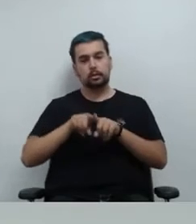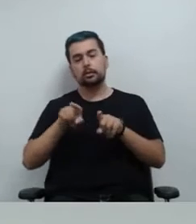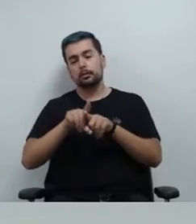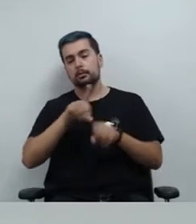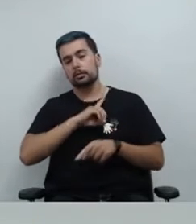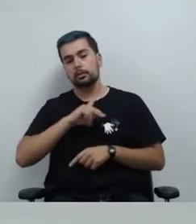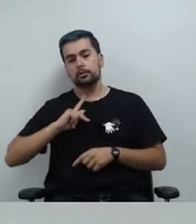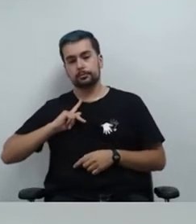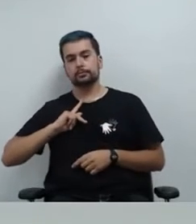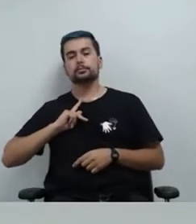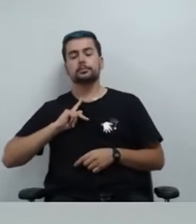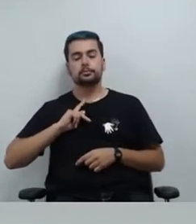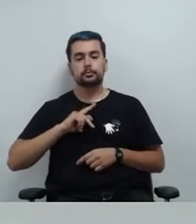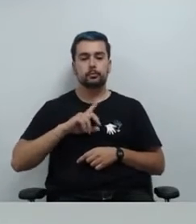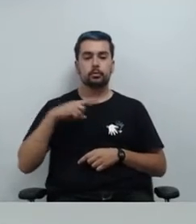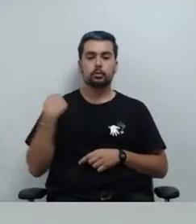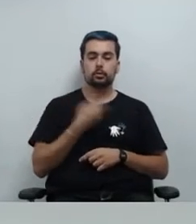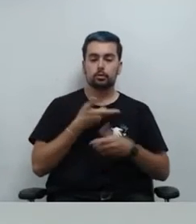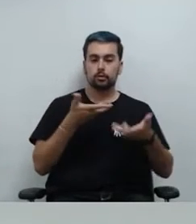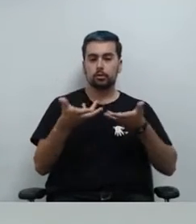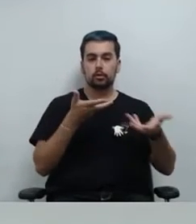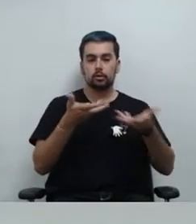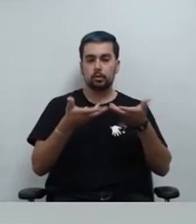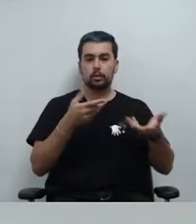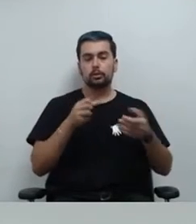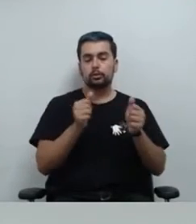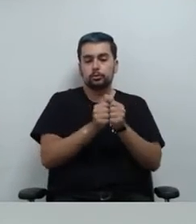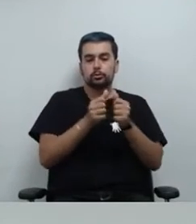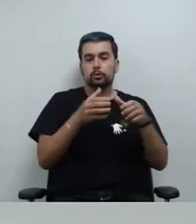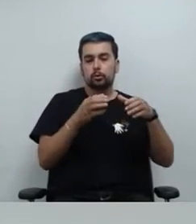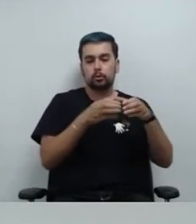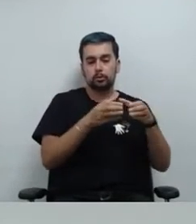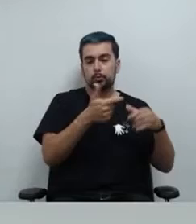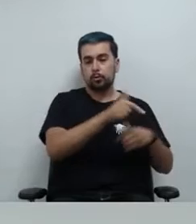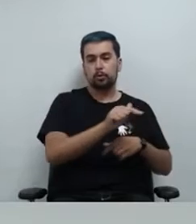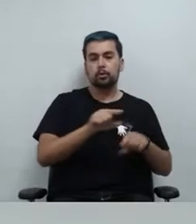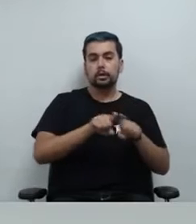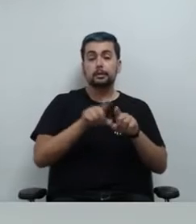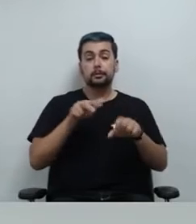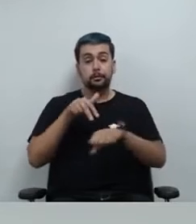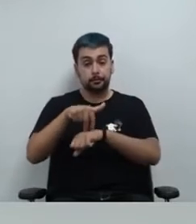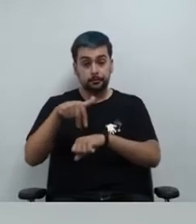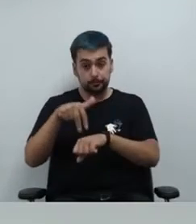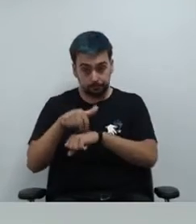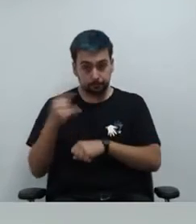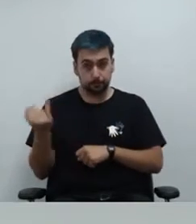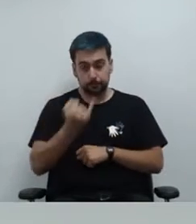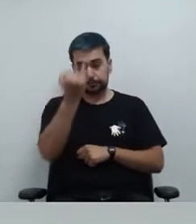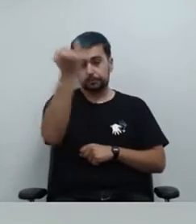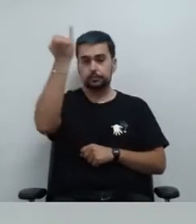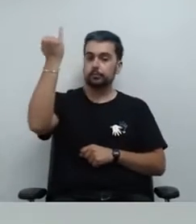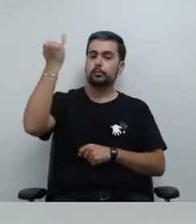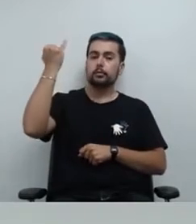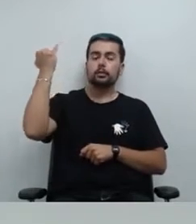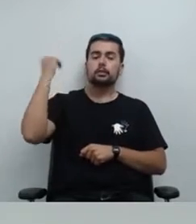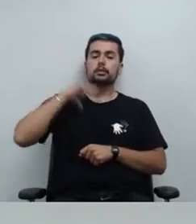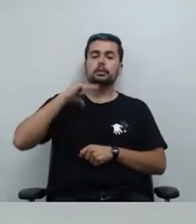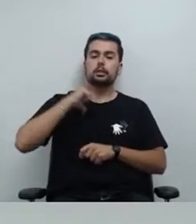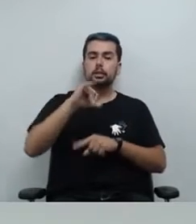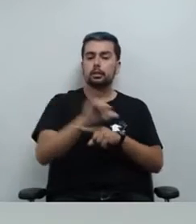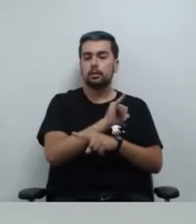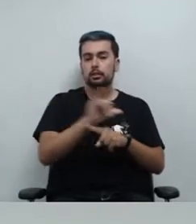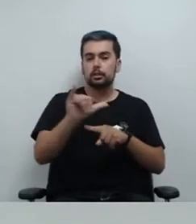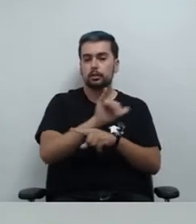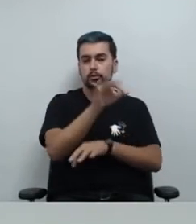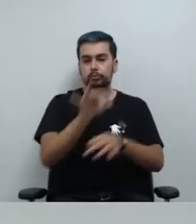Defensorias Públicas, a nossa atuação junto ao CIAMP Rua, mas também a participação importante na construção das